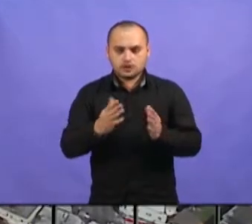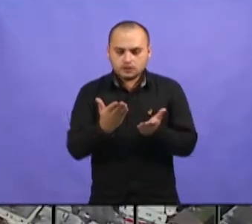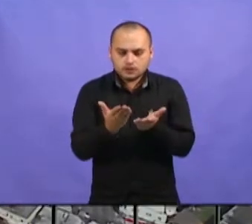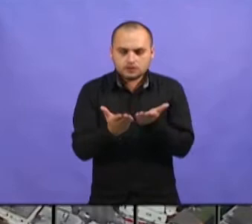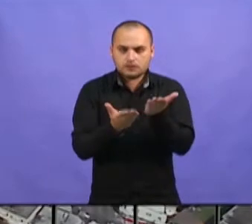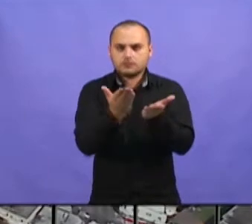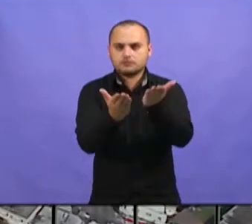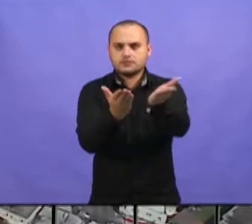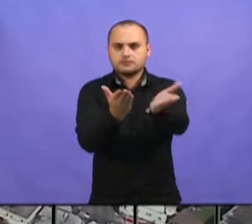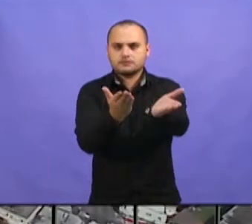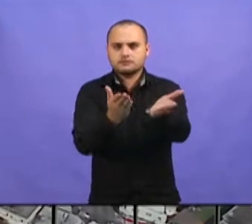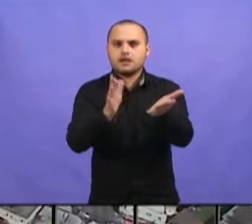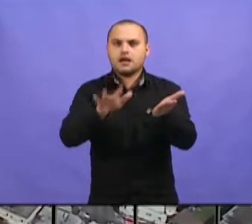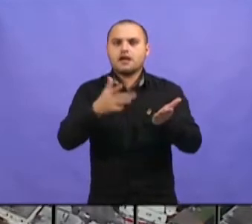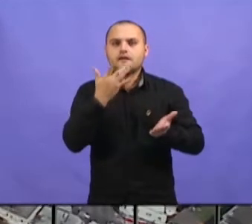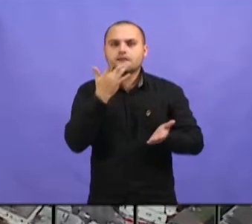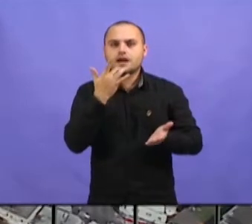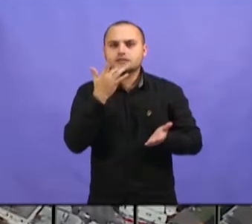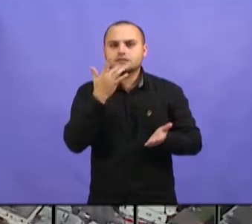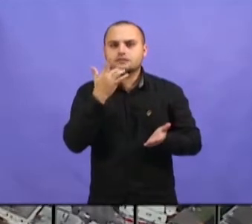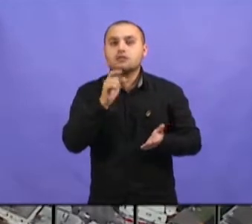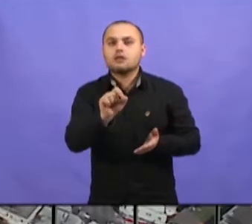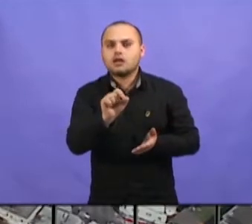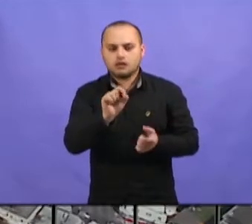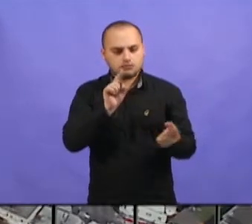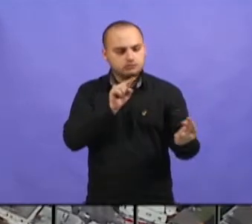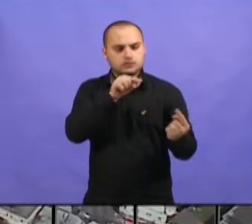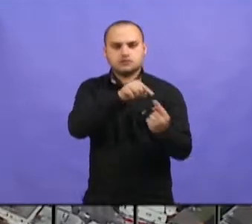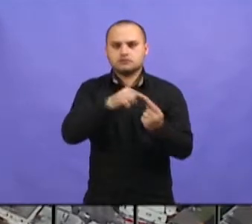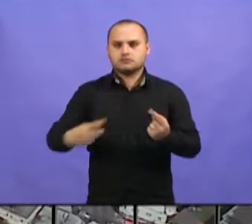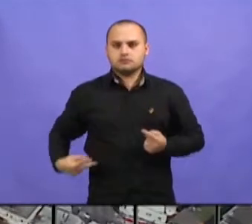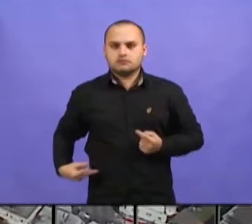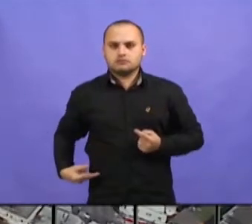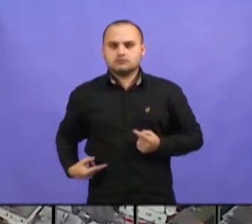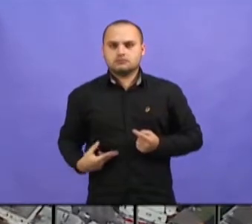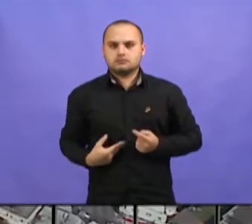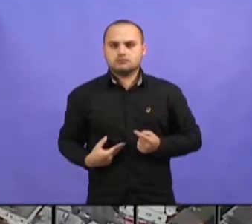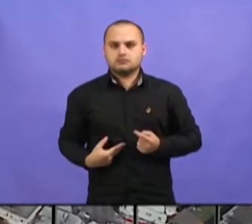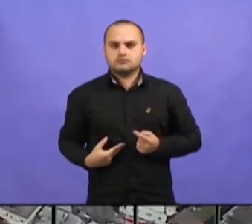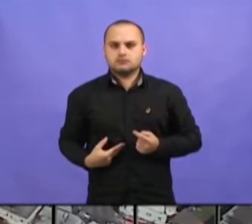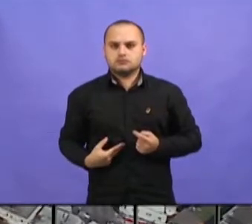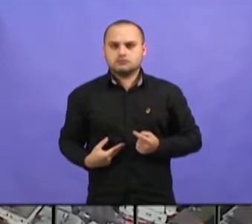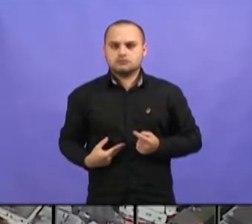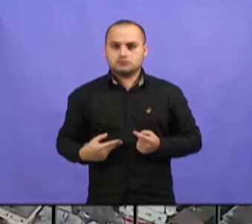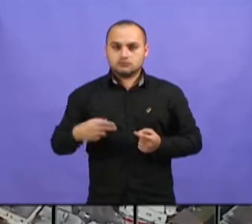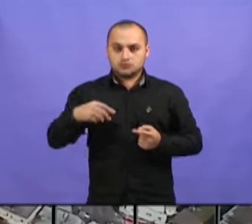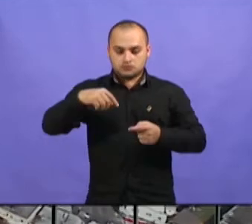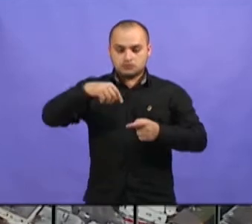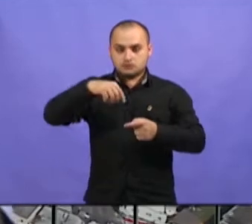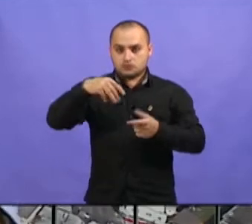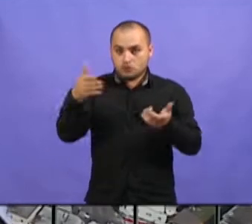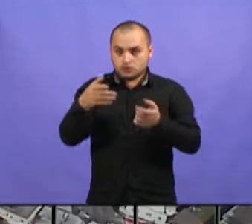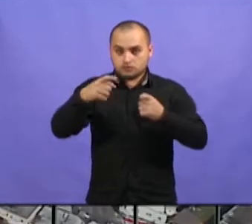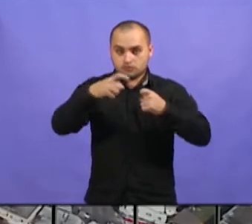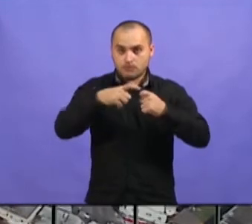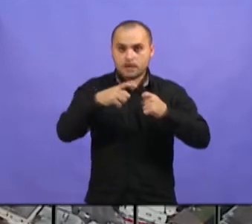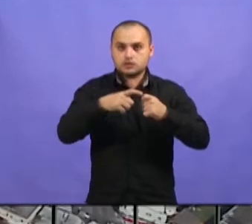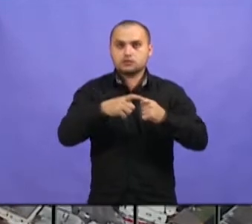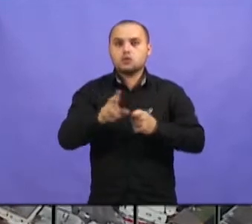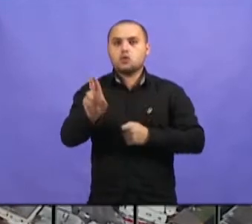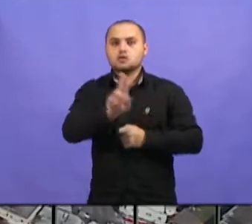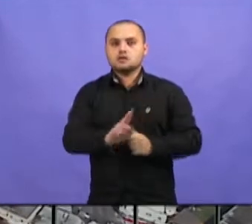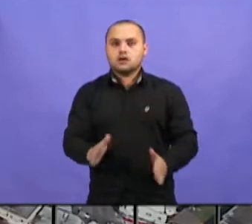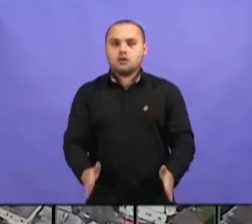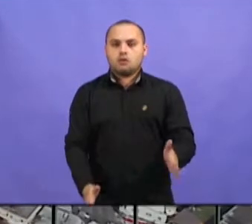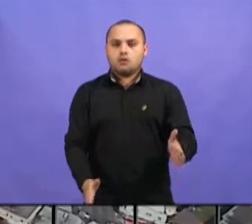uma facilidade para a cirurgia, né? Então, os médicos hoje estão utilizando a robótica, um robô, né?